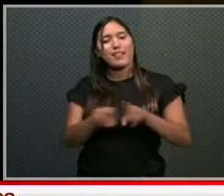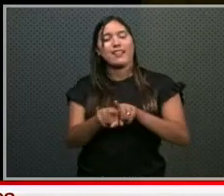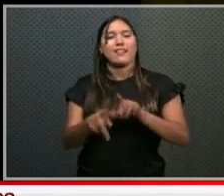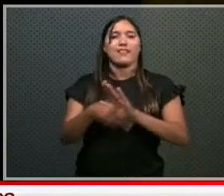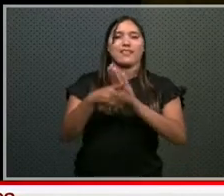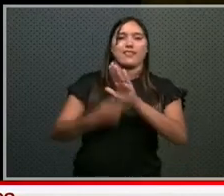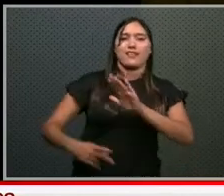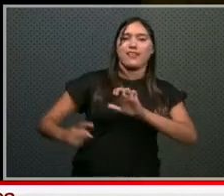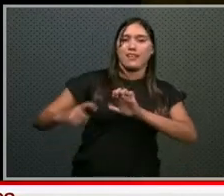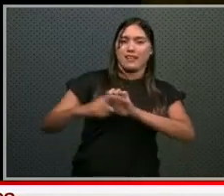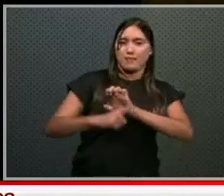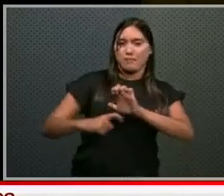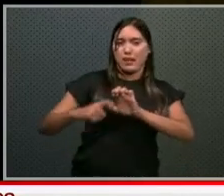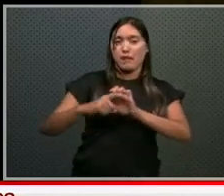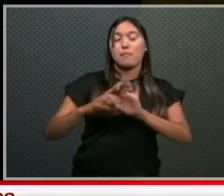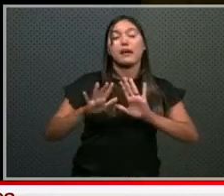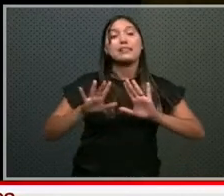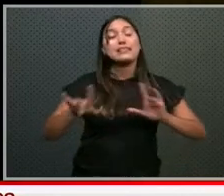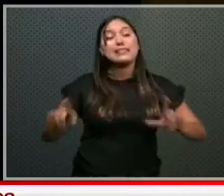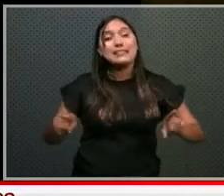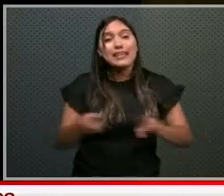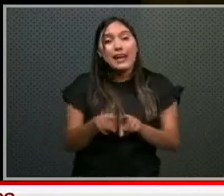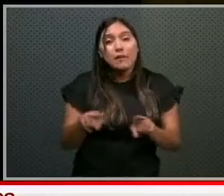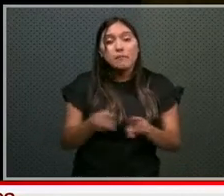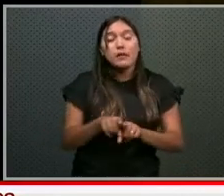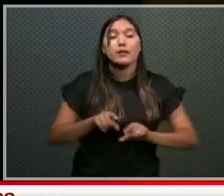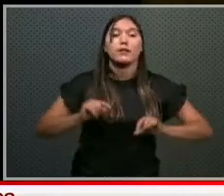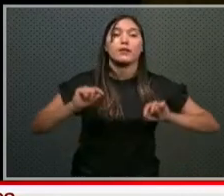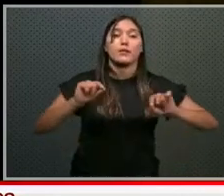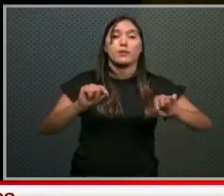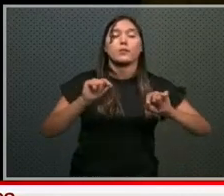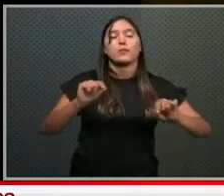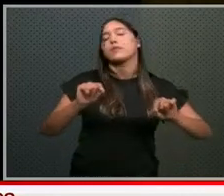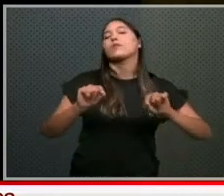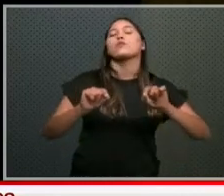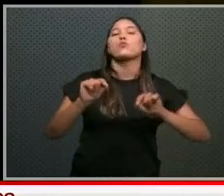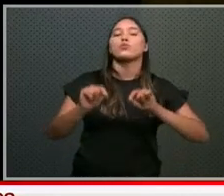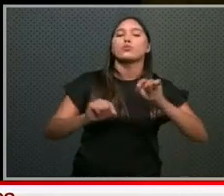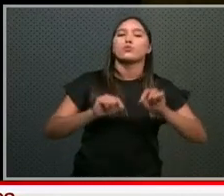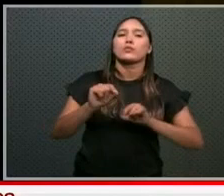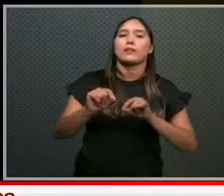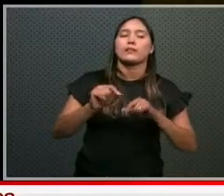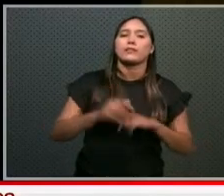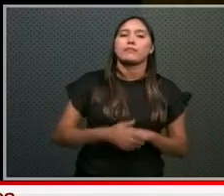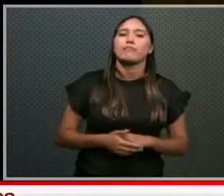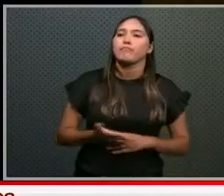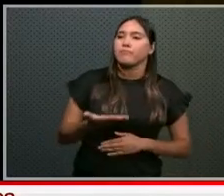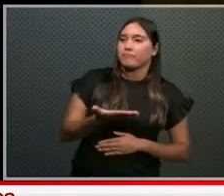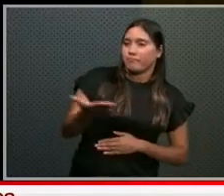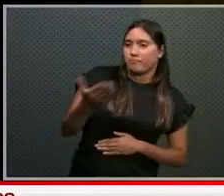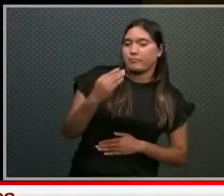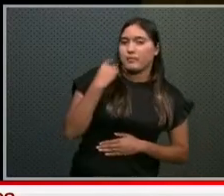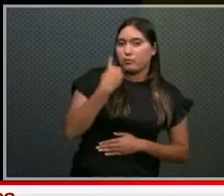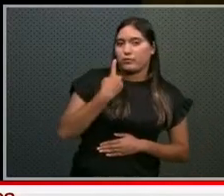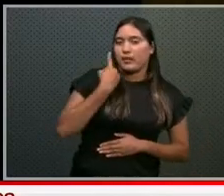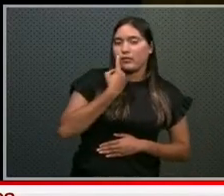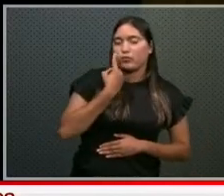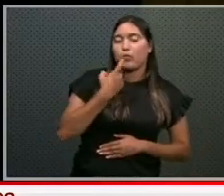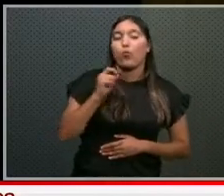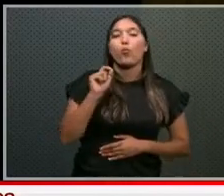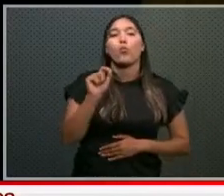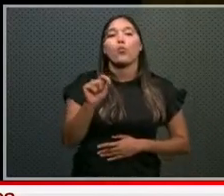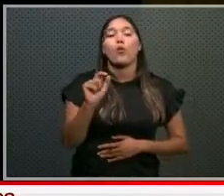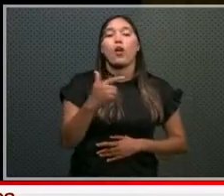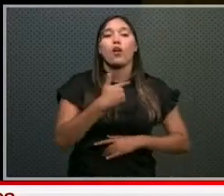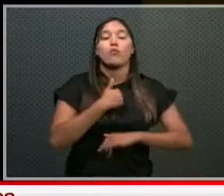disso e dessa forma inicialmente deputado Carlos bordalo eu quero